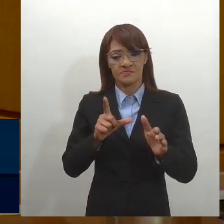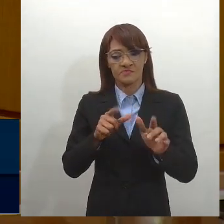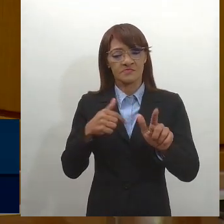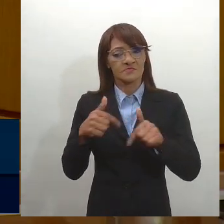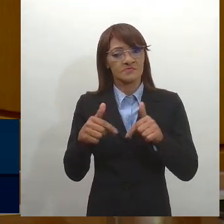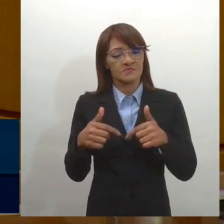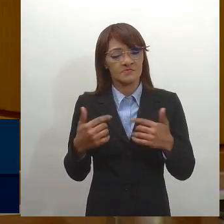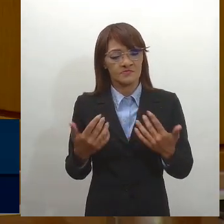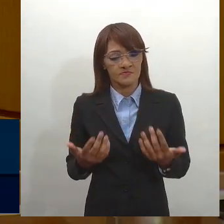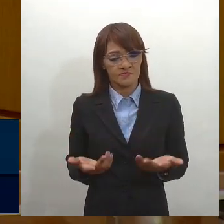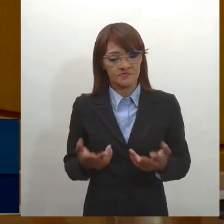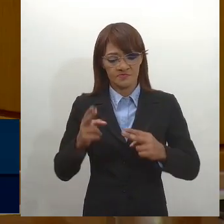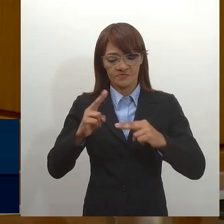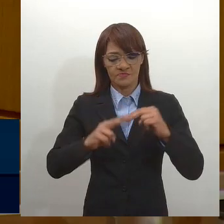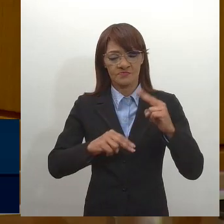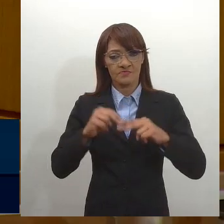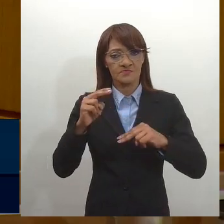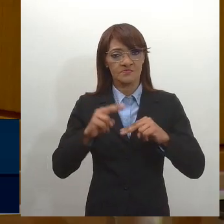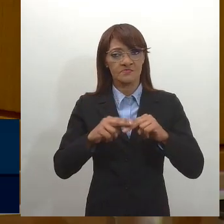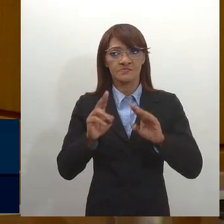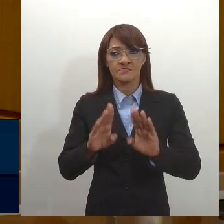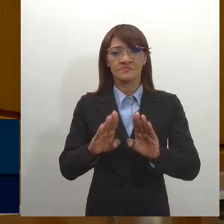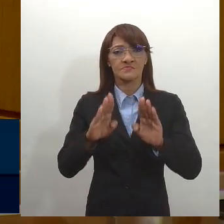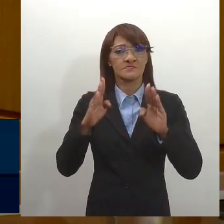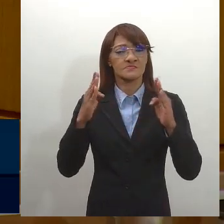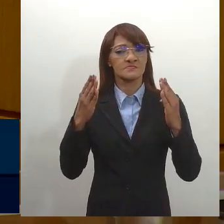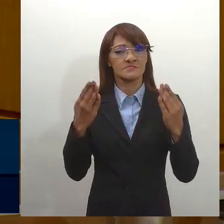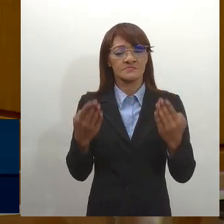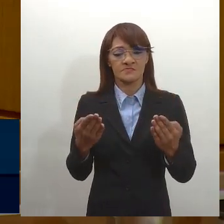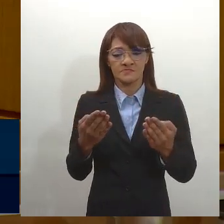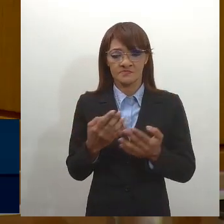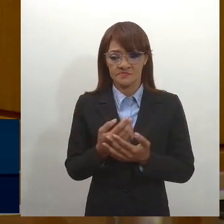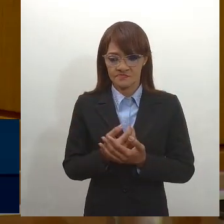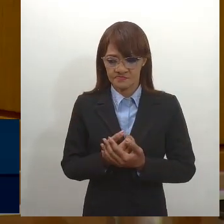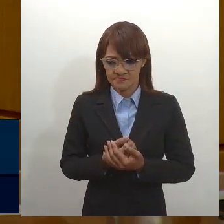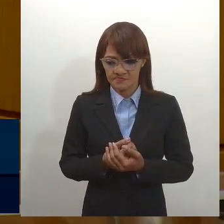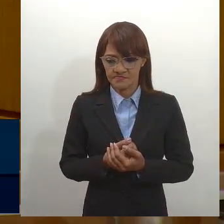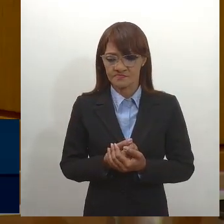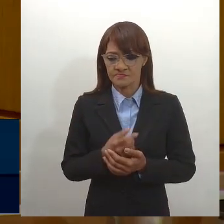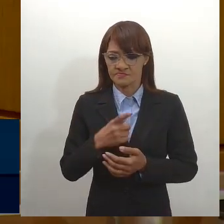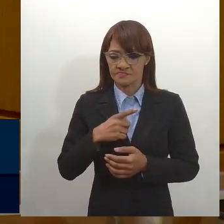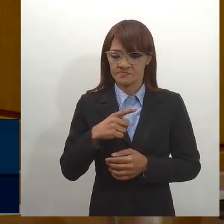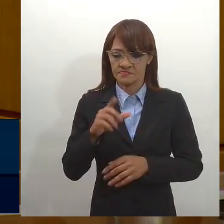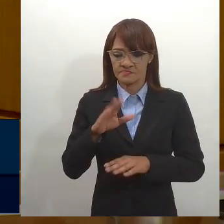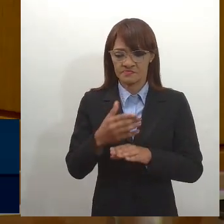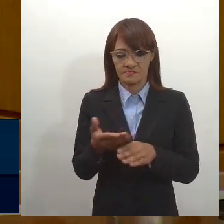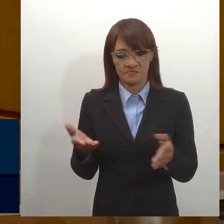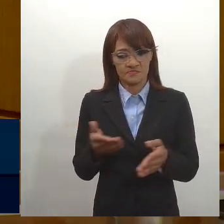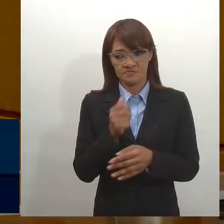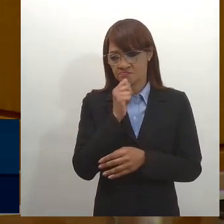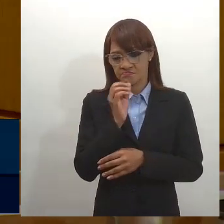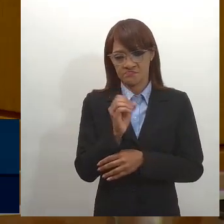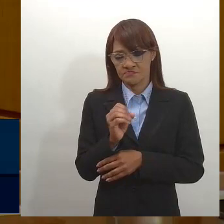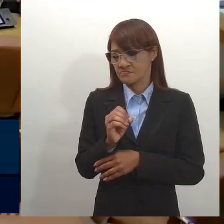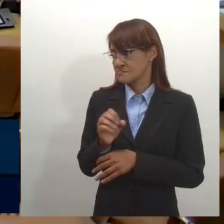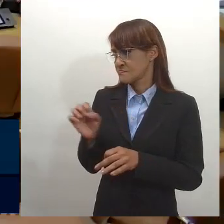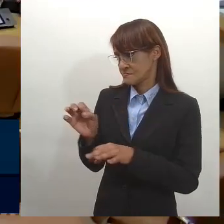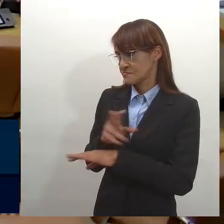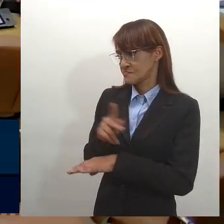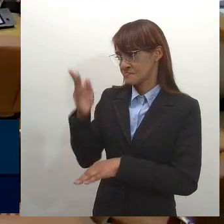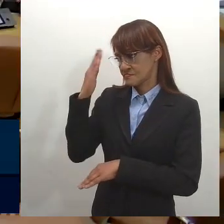né, na época das festas juninas, e até agora nada. É isso, presidente. Obrigada.